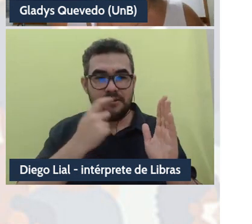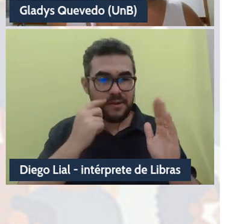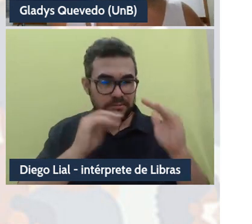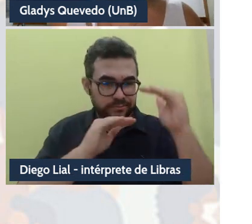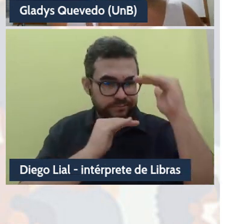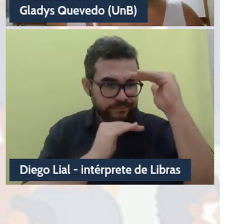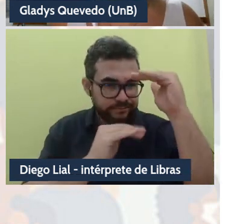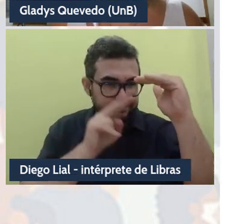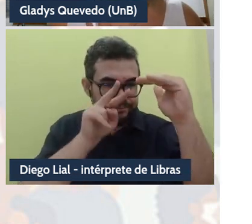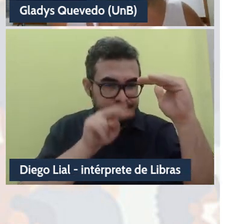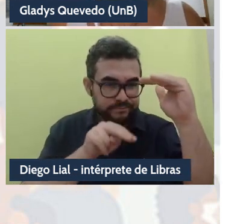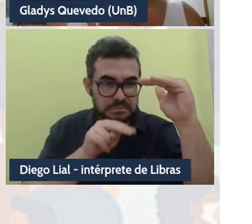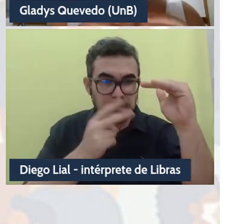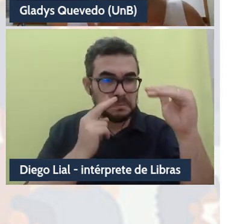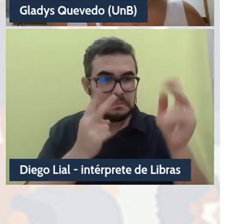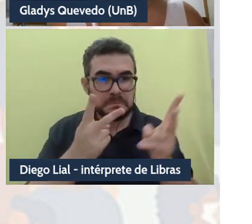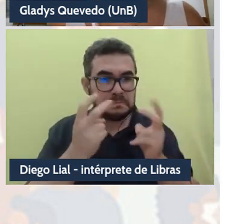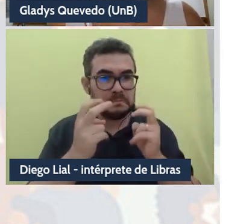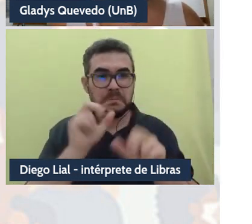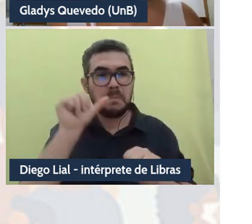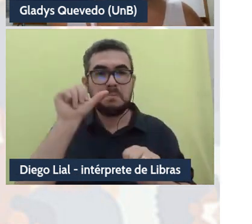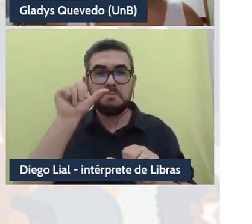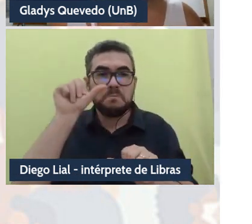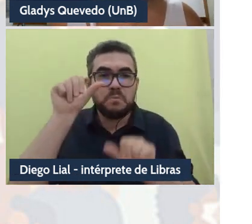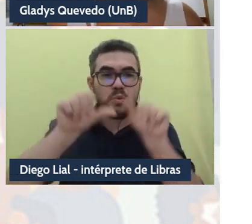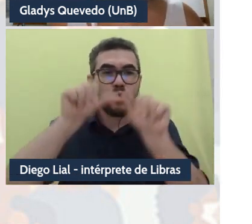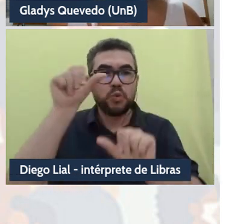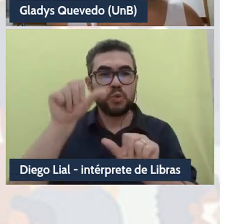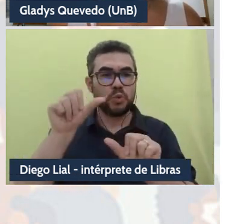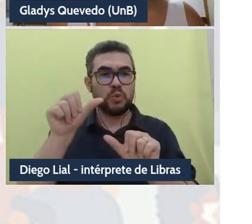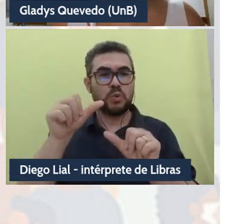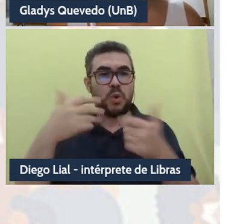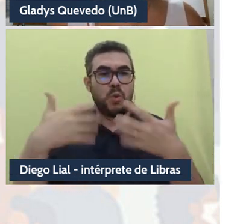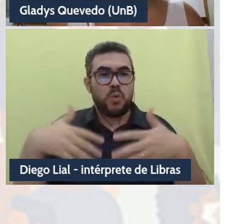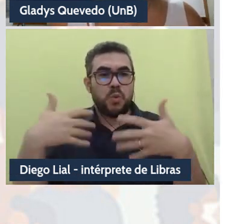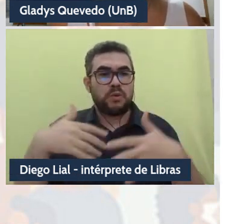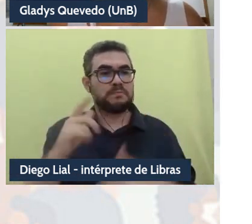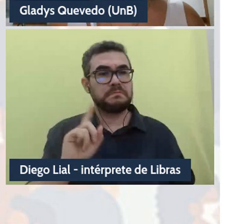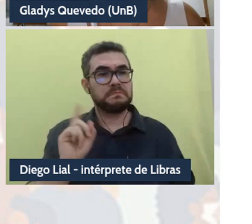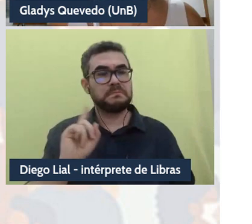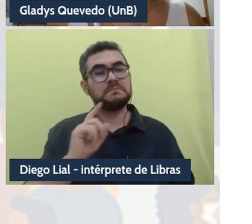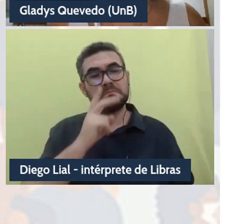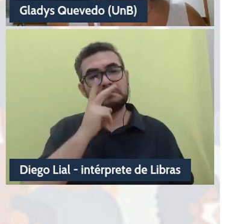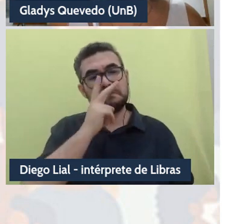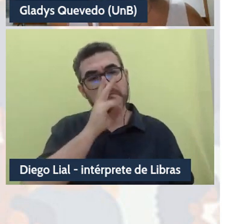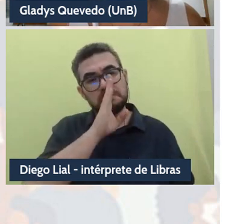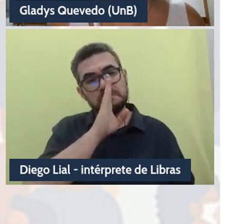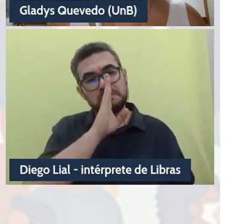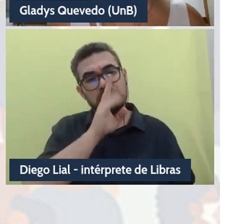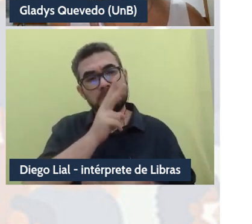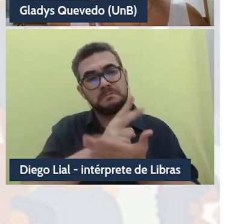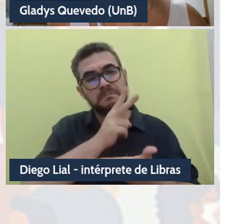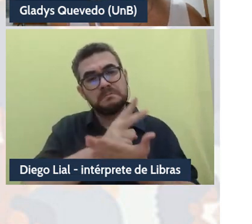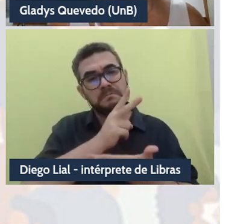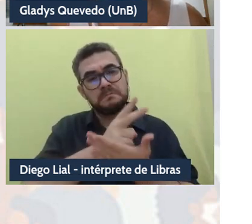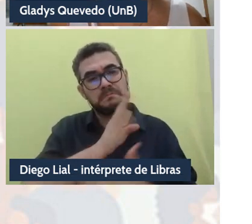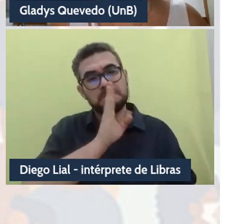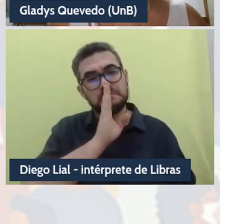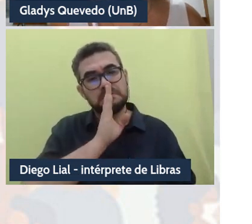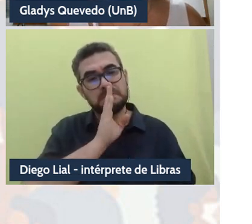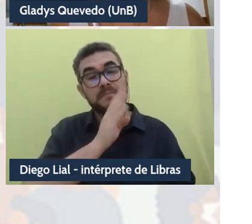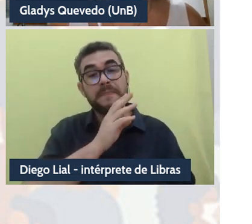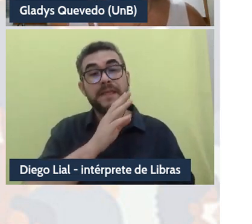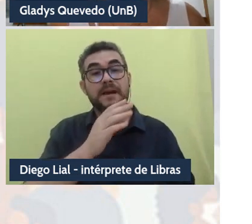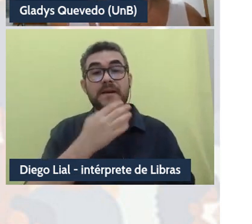mudança em termos de preceitos básicos, né? Como a Paula destacou, ainda é um eixo